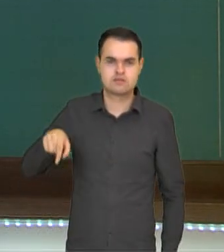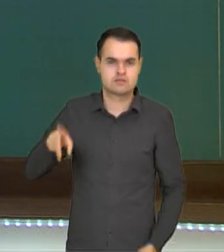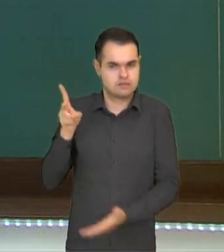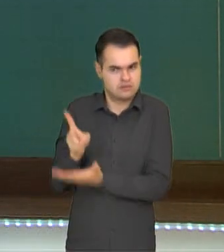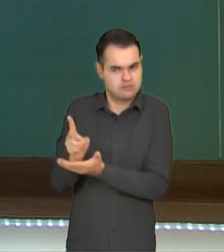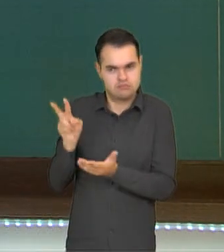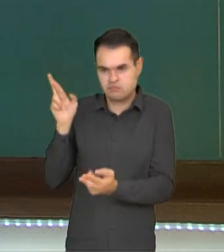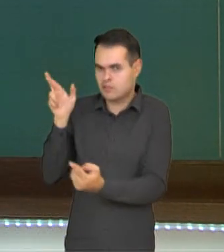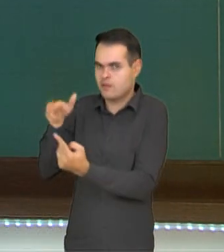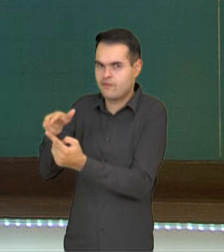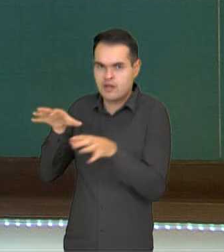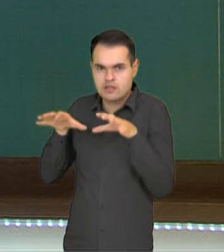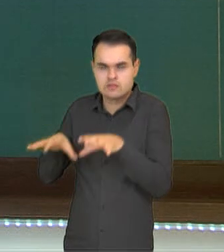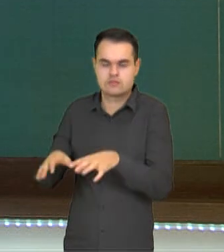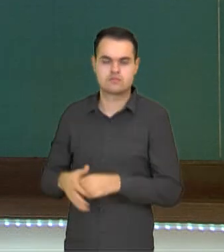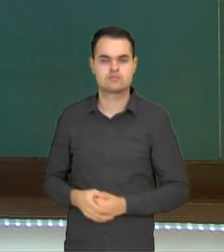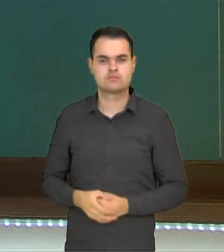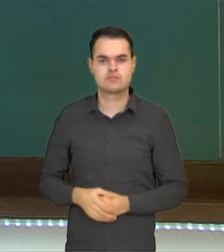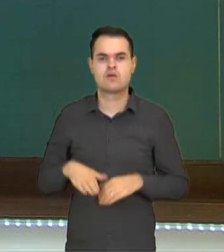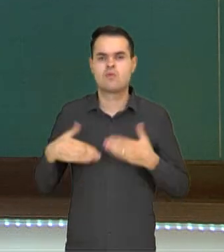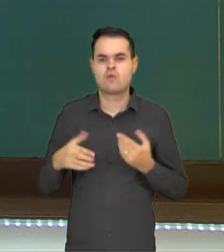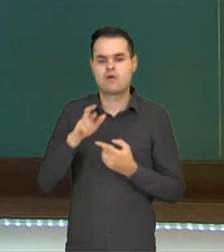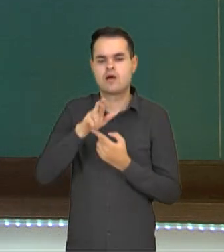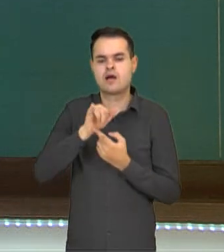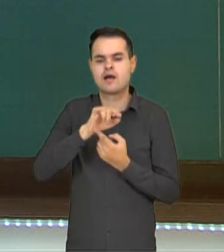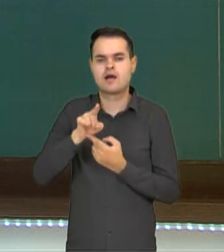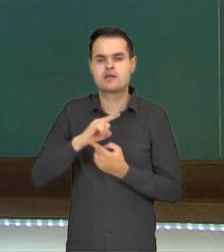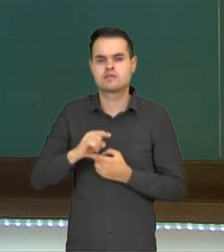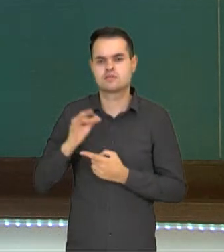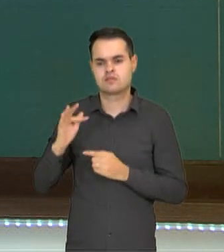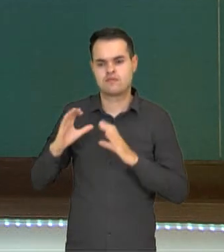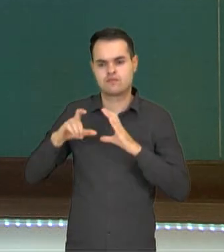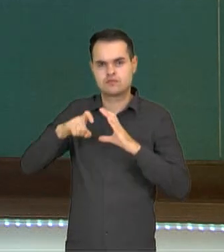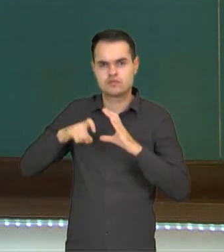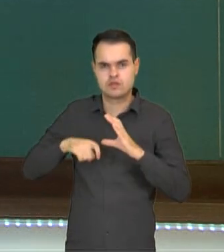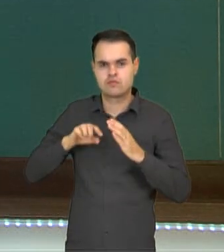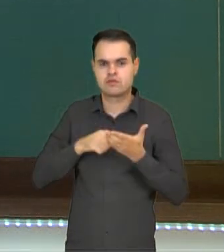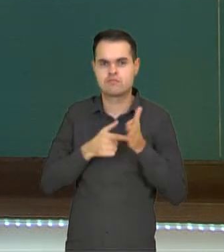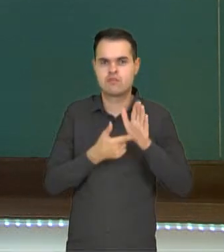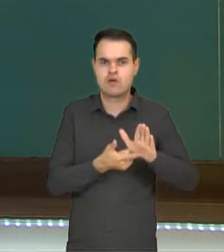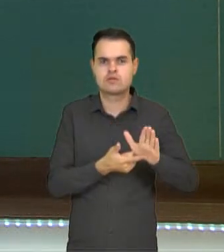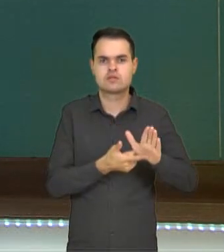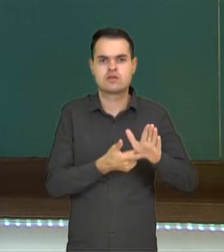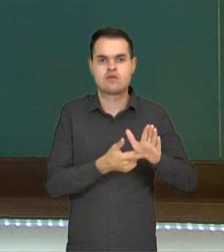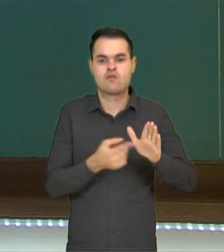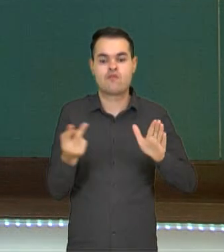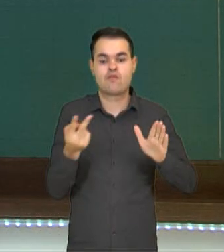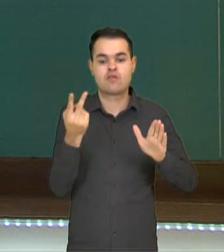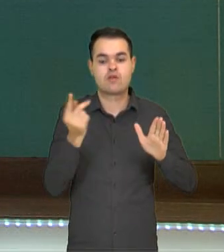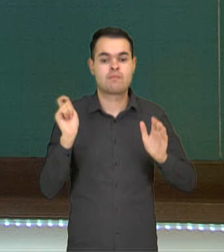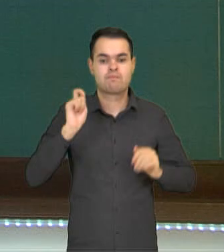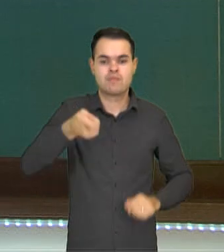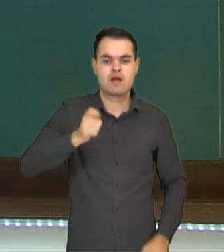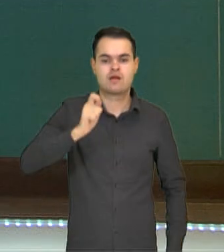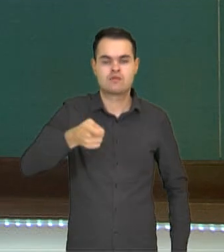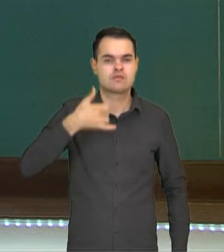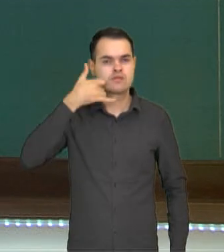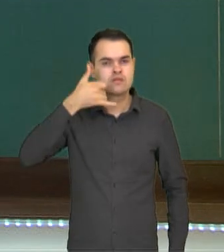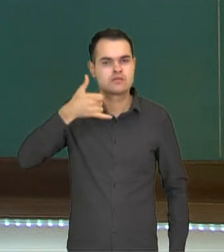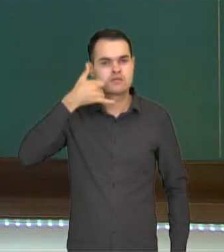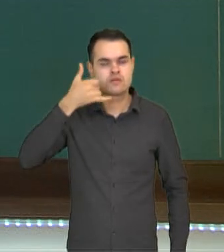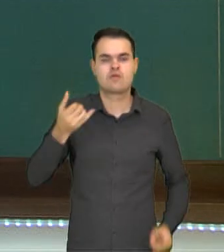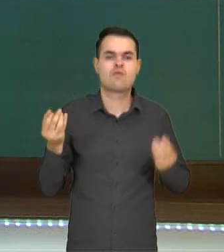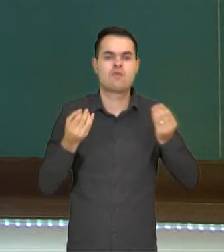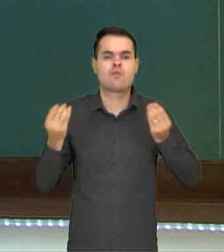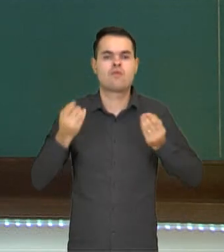é referenciado. Qual é a raiz da função que representa o valor pago pelas ligações? Ai, ai, ai, como será que a gente